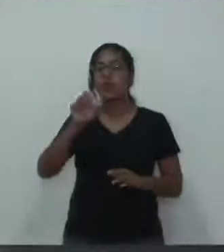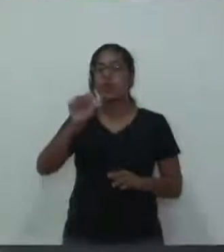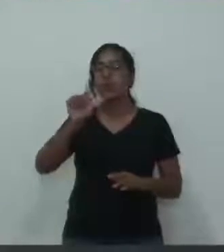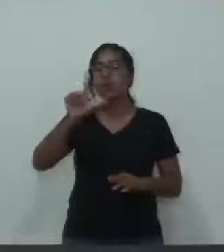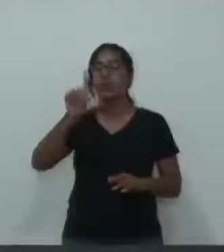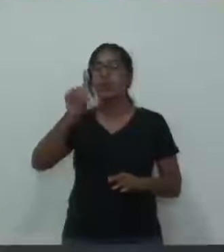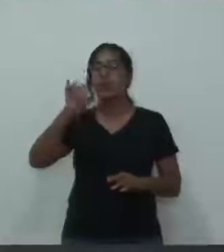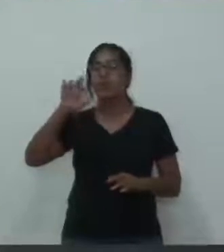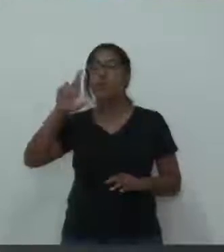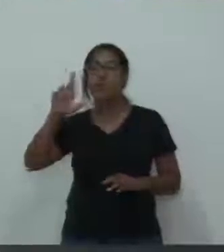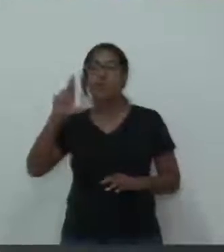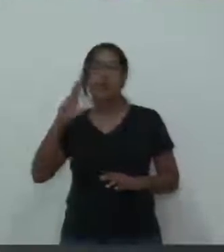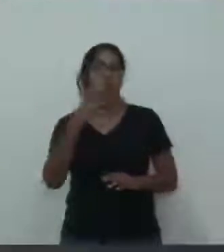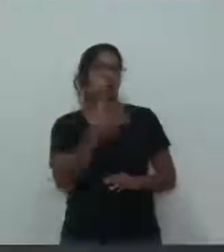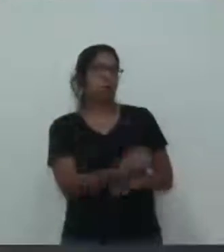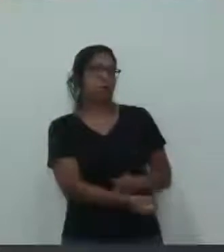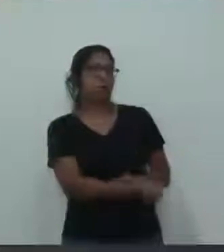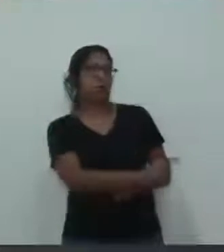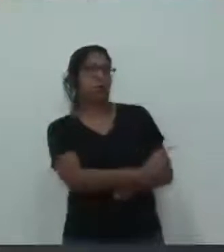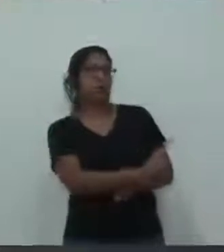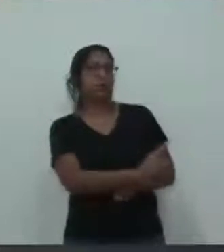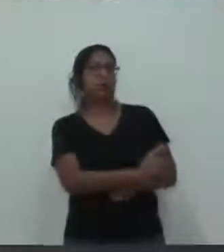Barreto. Reprovo.